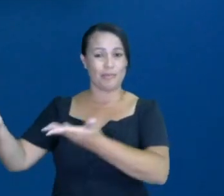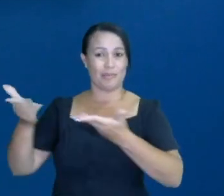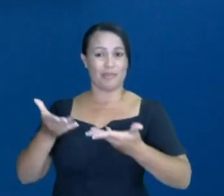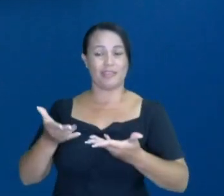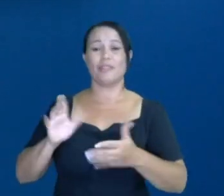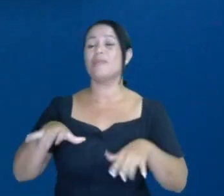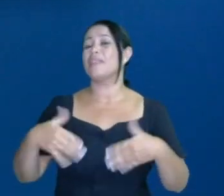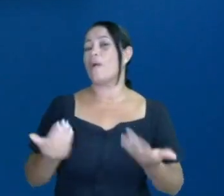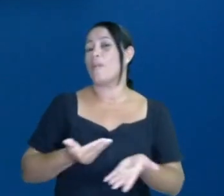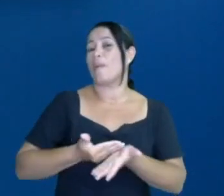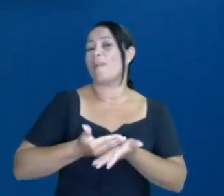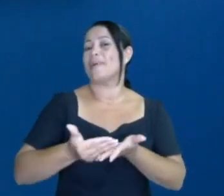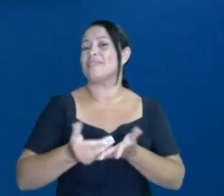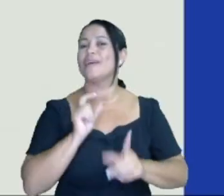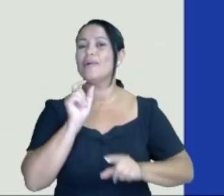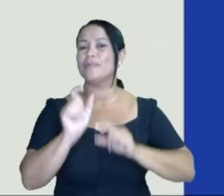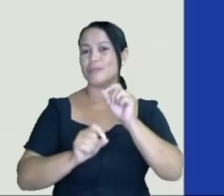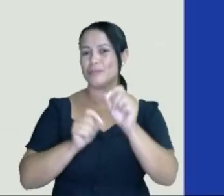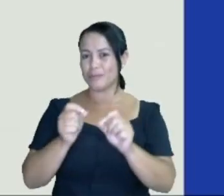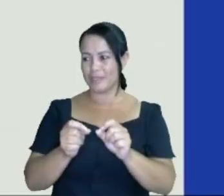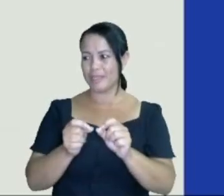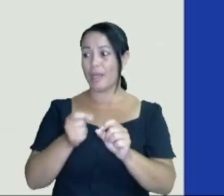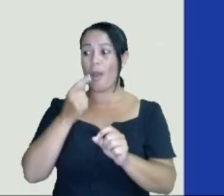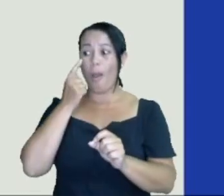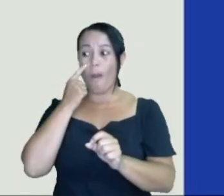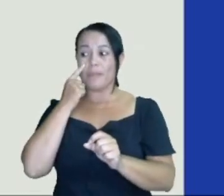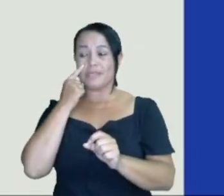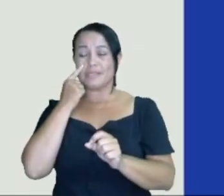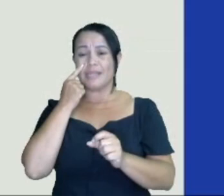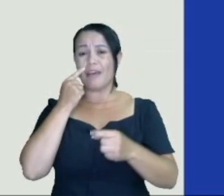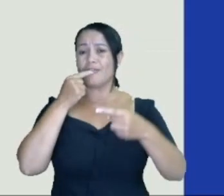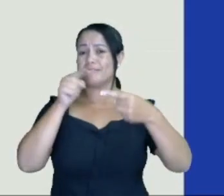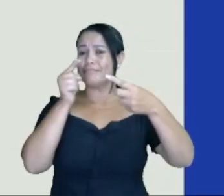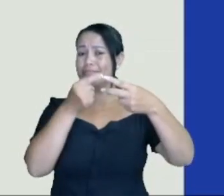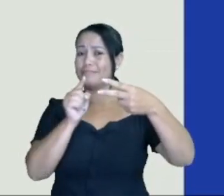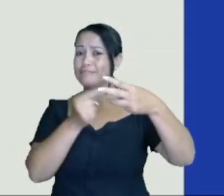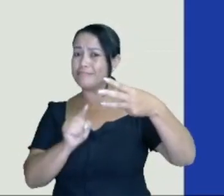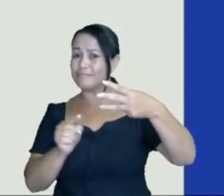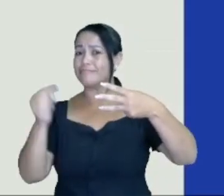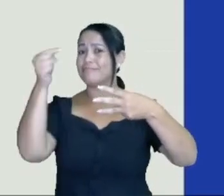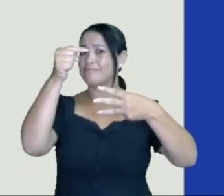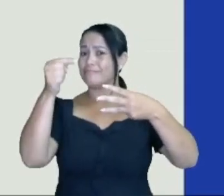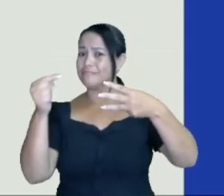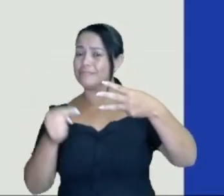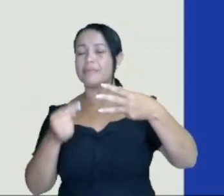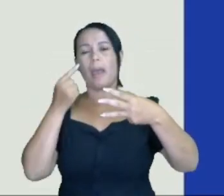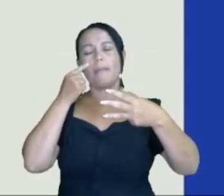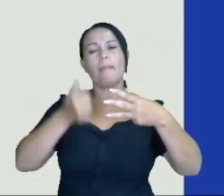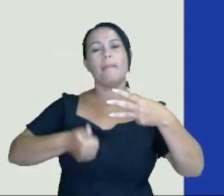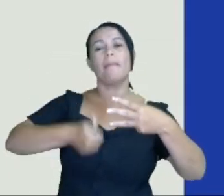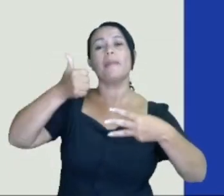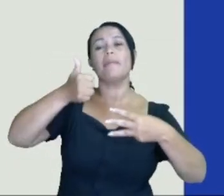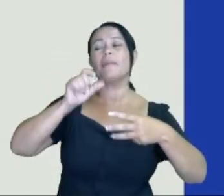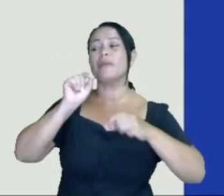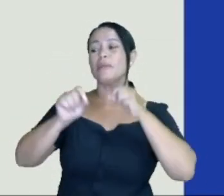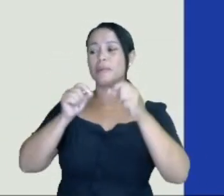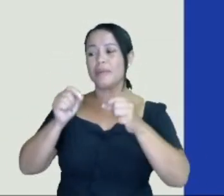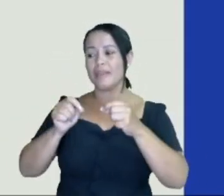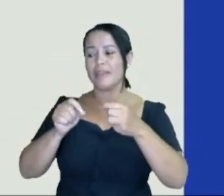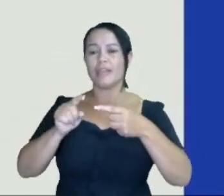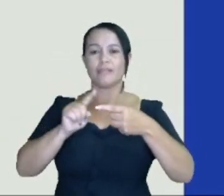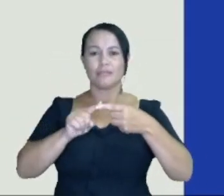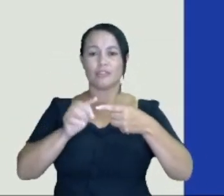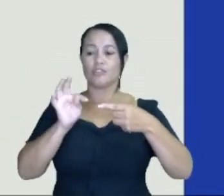Então, para a gente começar, vamos dividir o nosso conteúdo em 3. Vamos primeiramente